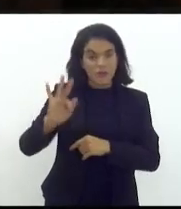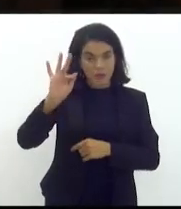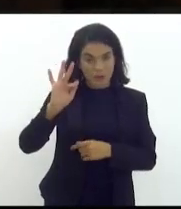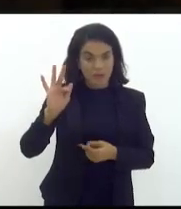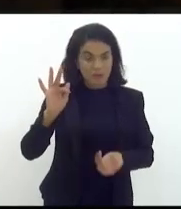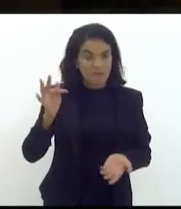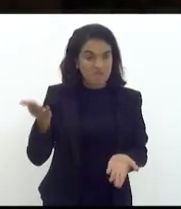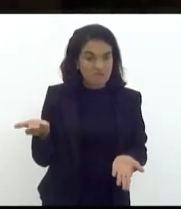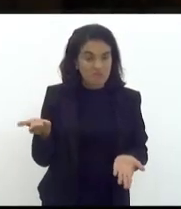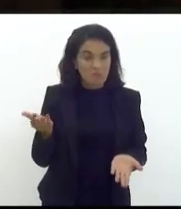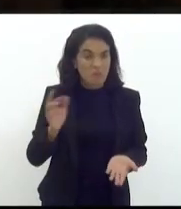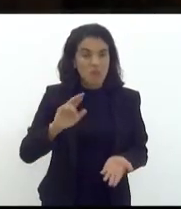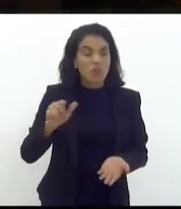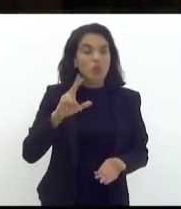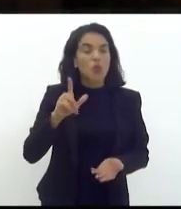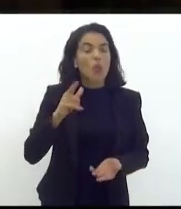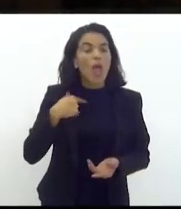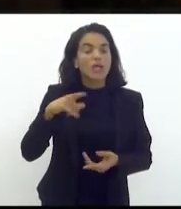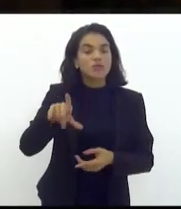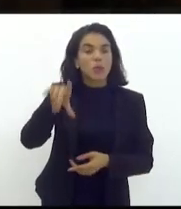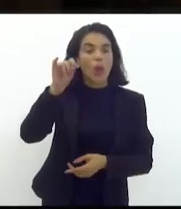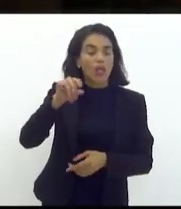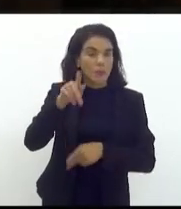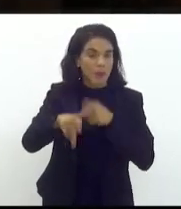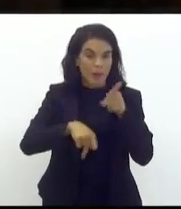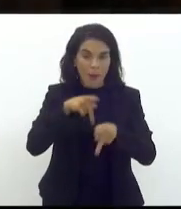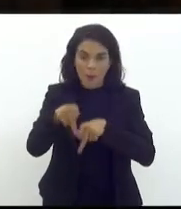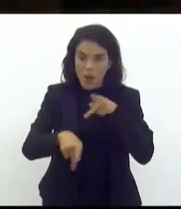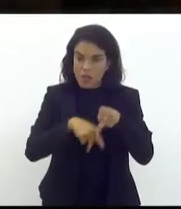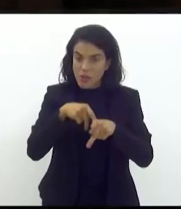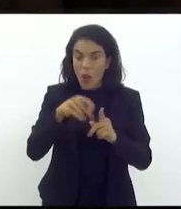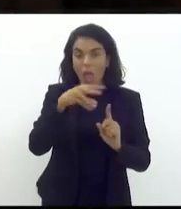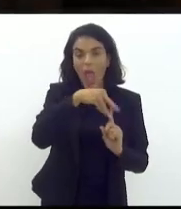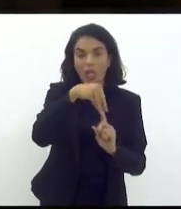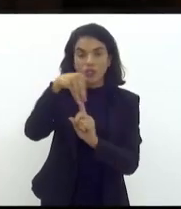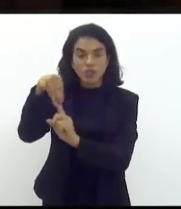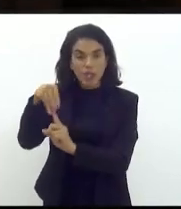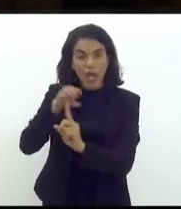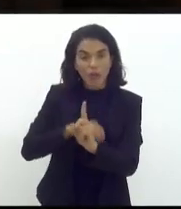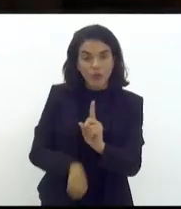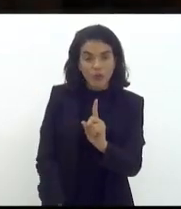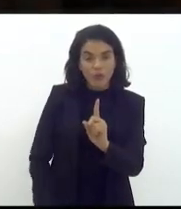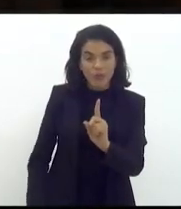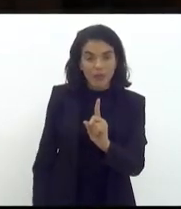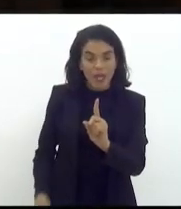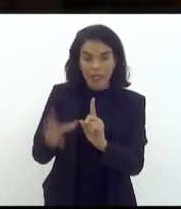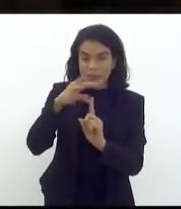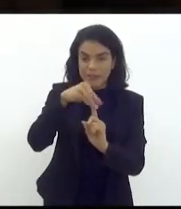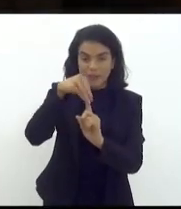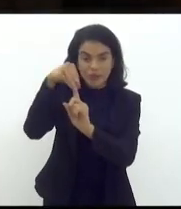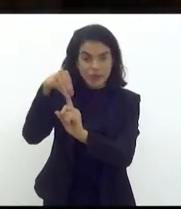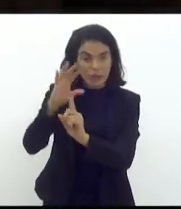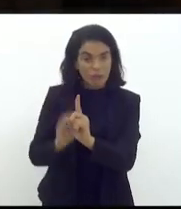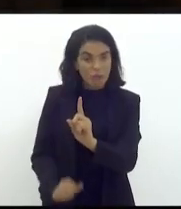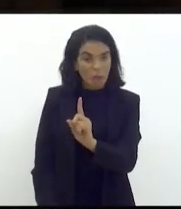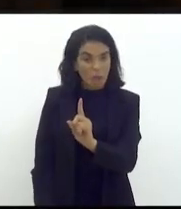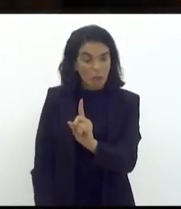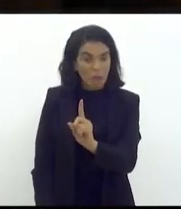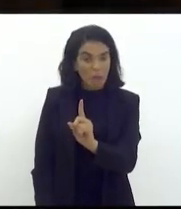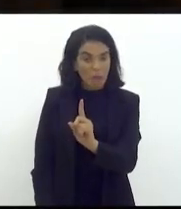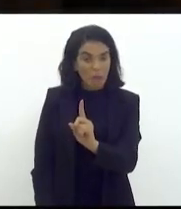não é eleito por ninguém é indicado um por Unidade Federativa nem